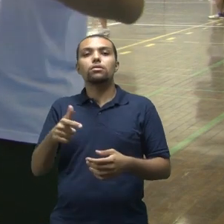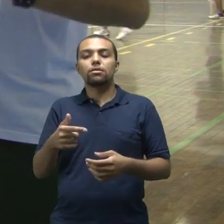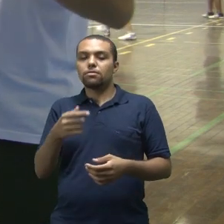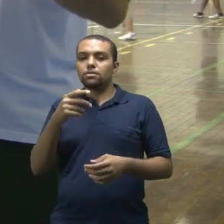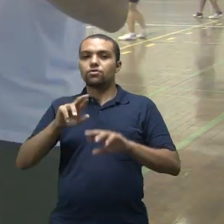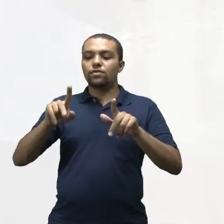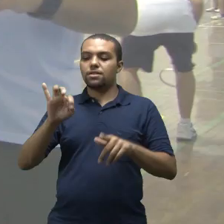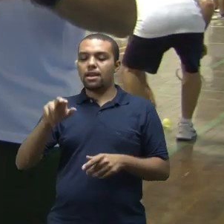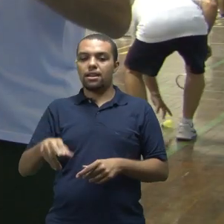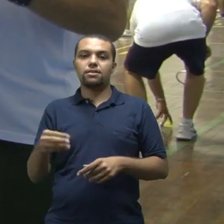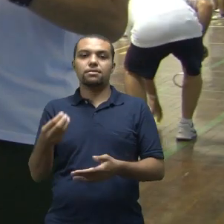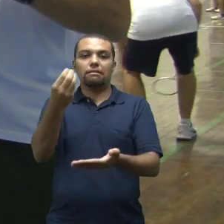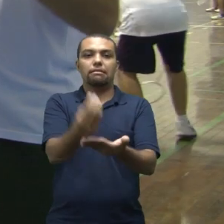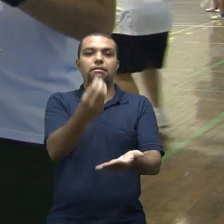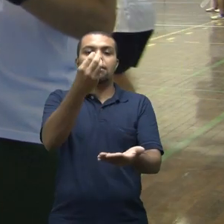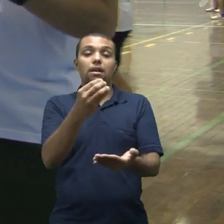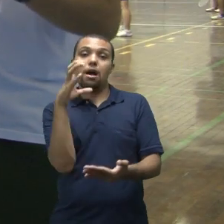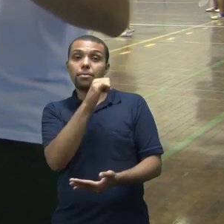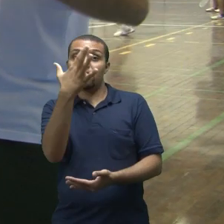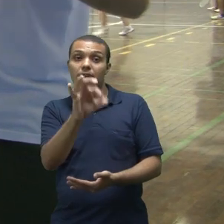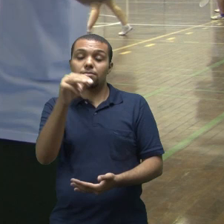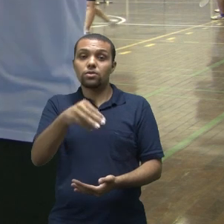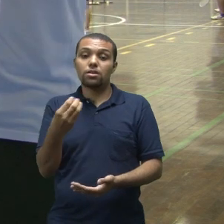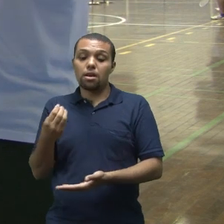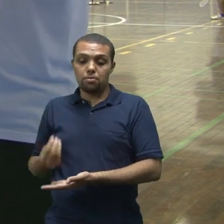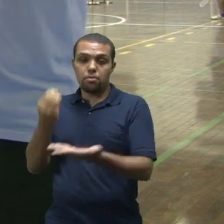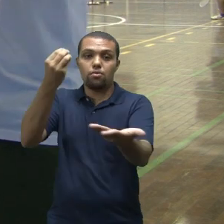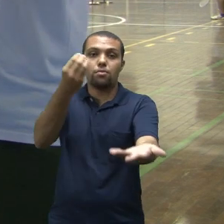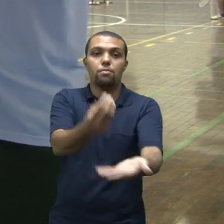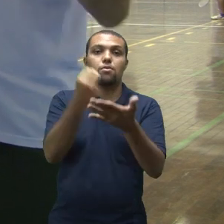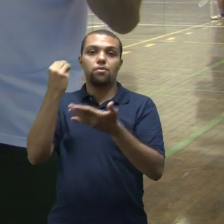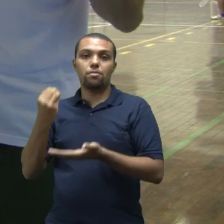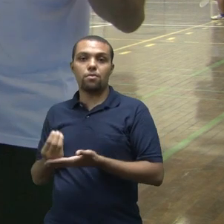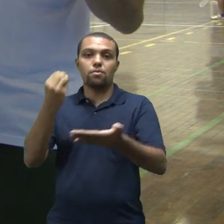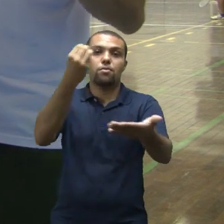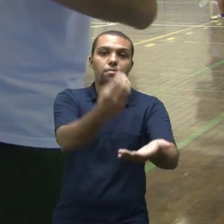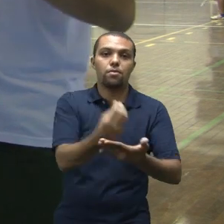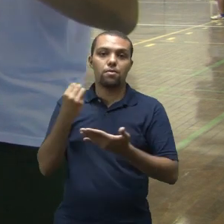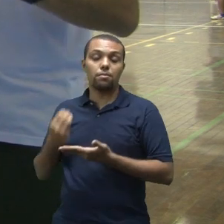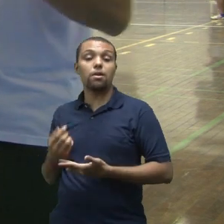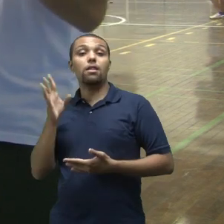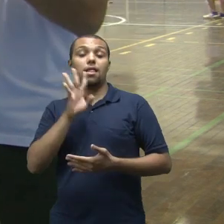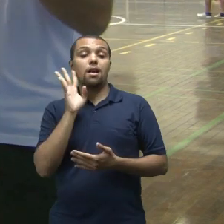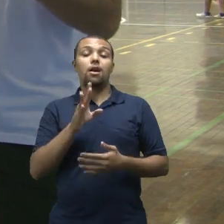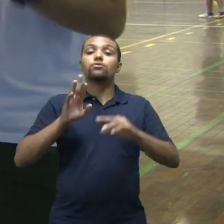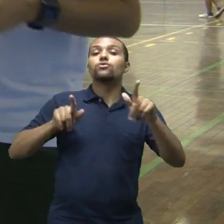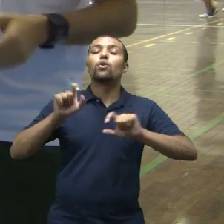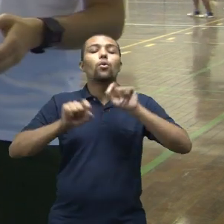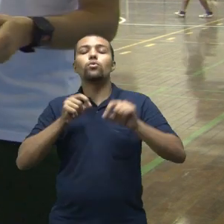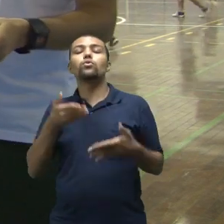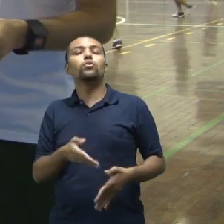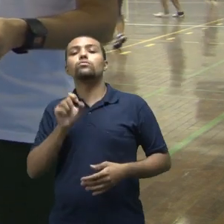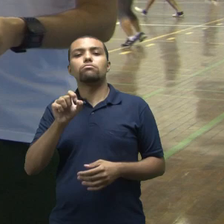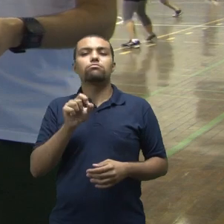quicar, é diferente do tênis. Então ela consegue, em 10 minutos, estar devolvendo a peteca, ou seja, ela está jogando badminton. Isso é muito legal. E o grande diferencial